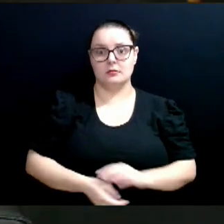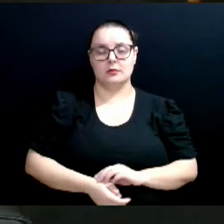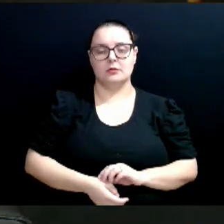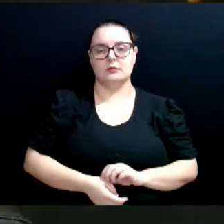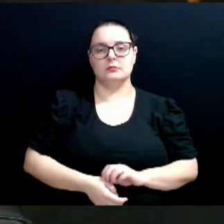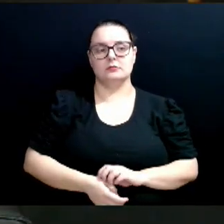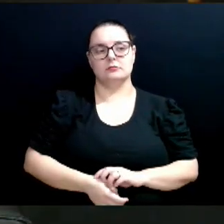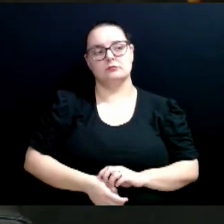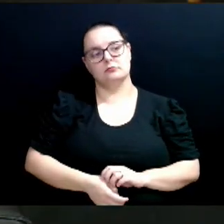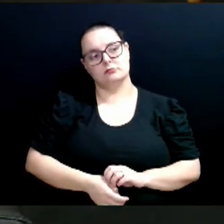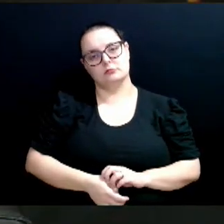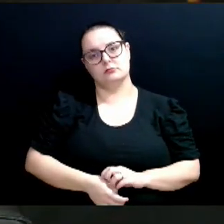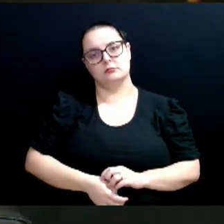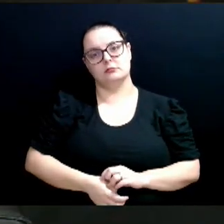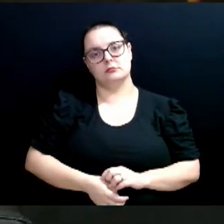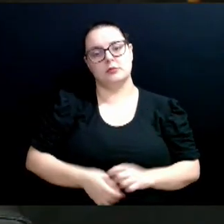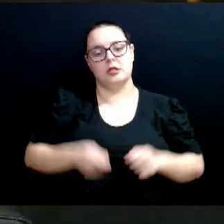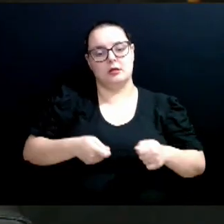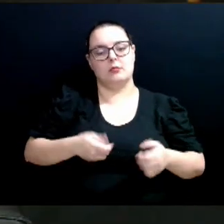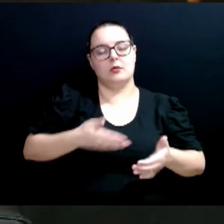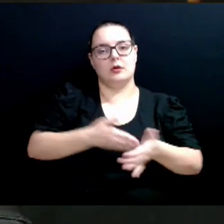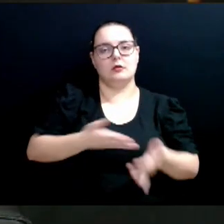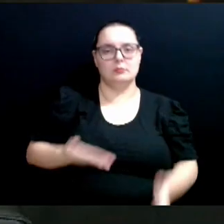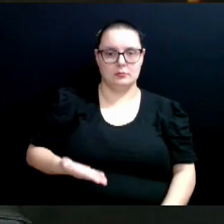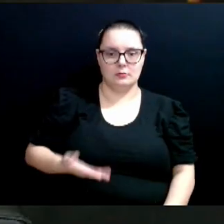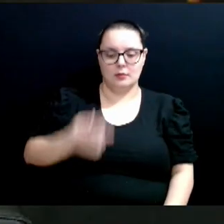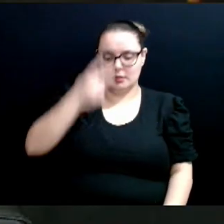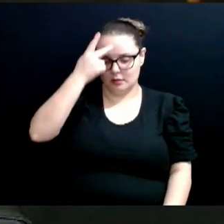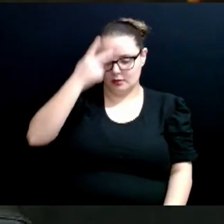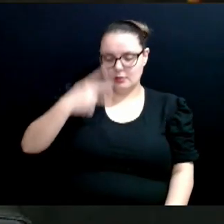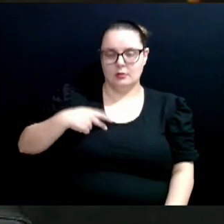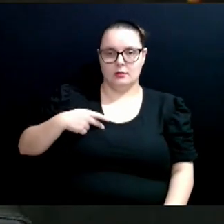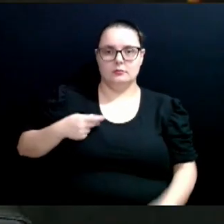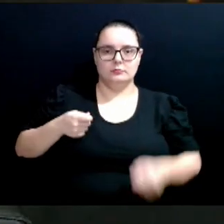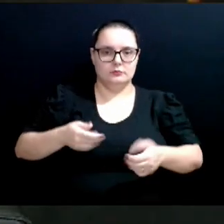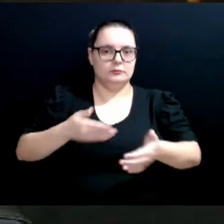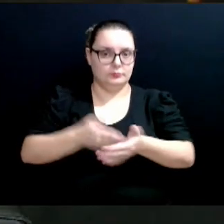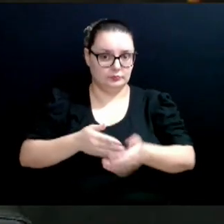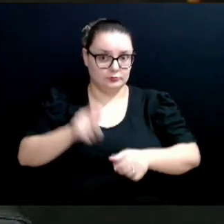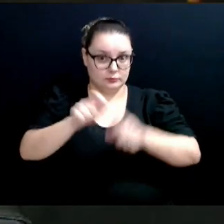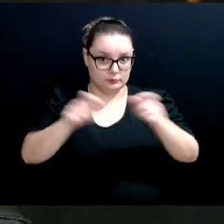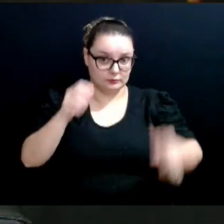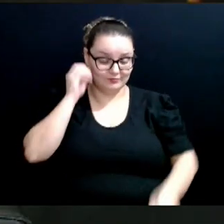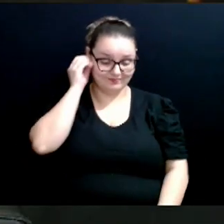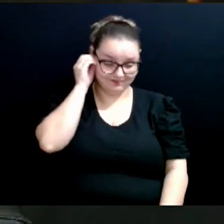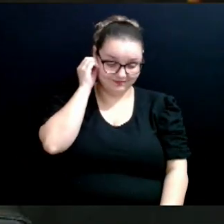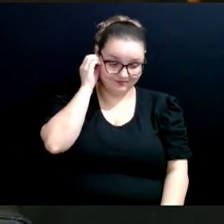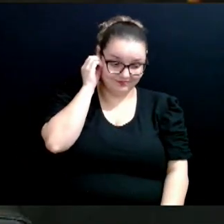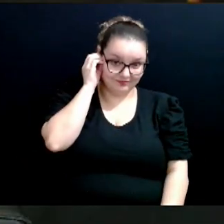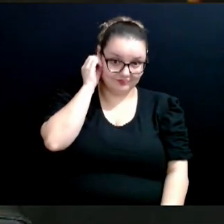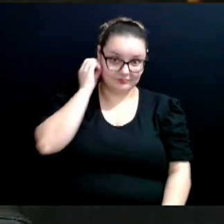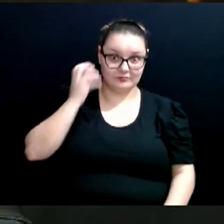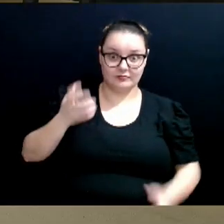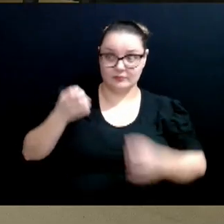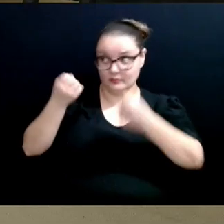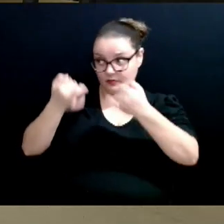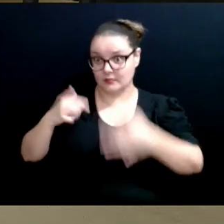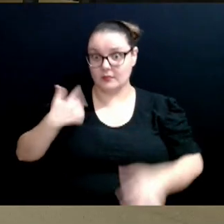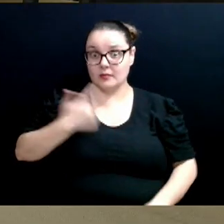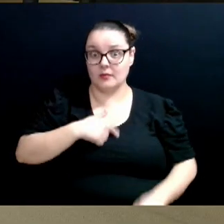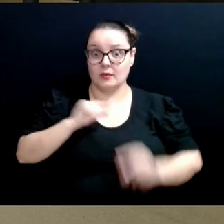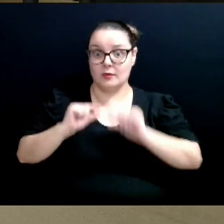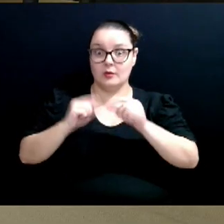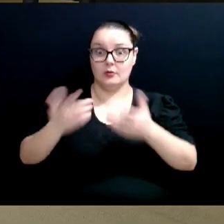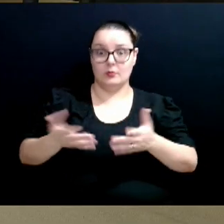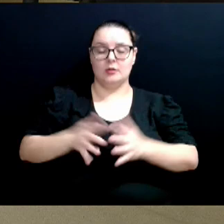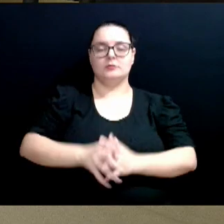impor limites a si e impor limite aos outros. Eu gostaria que você explicasse para a gente um pouquinho sobre isso